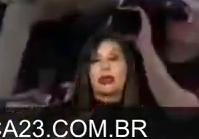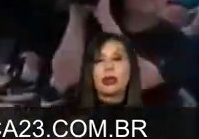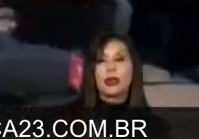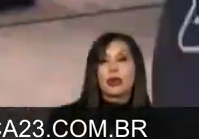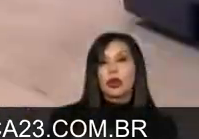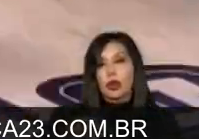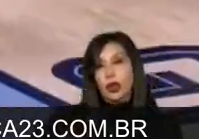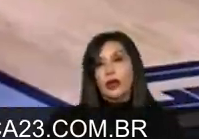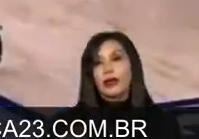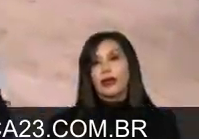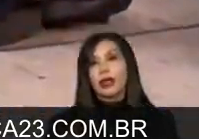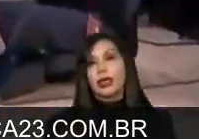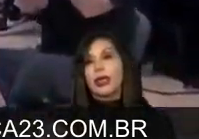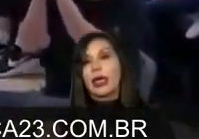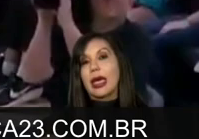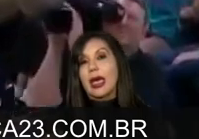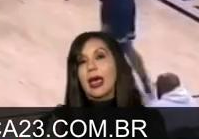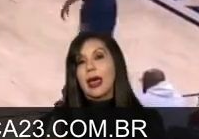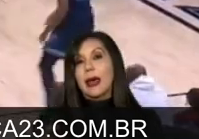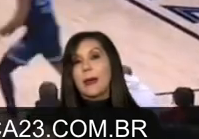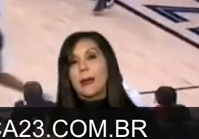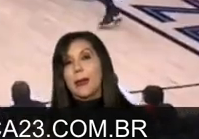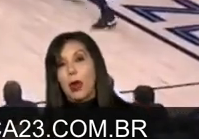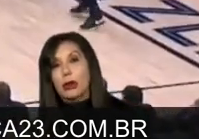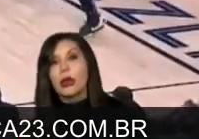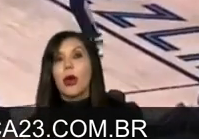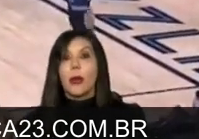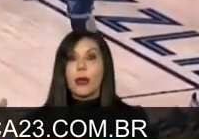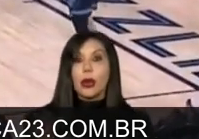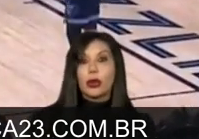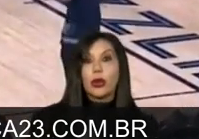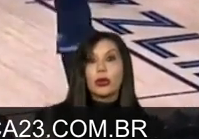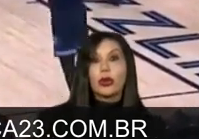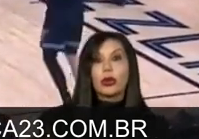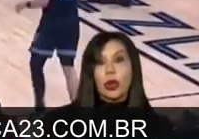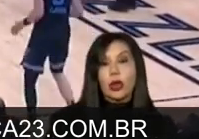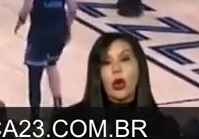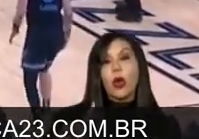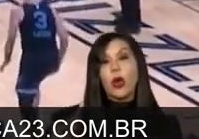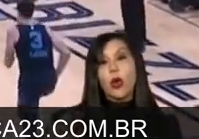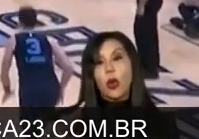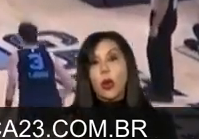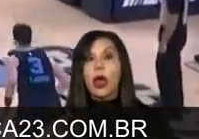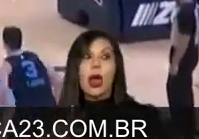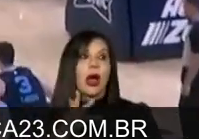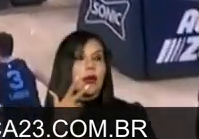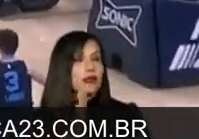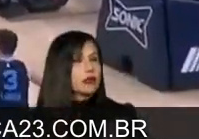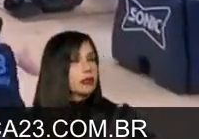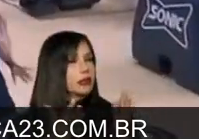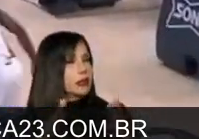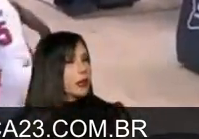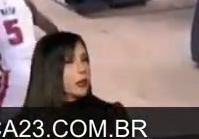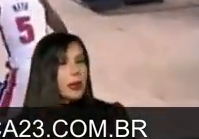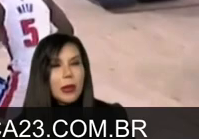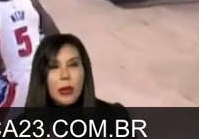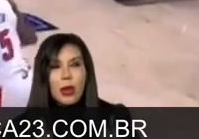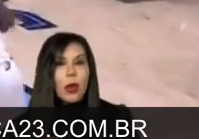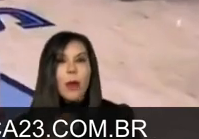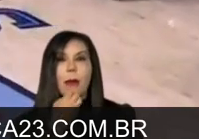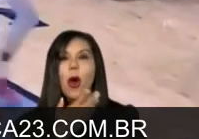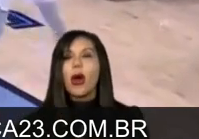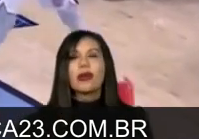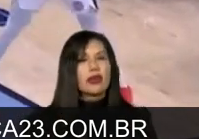9 rebotes. Depois do jogo, o técnico do Grizzlies, Taylor Jenkins, rasgou elogios ao brasileiro, destacando